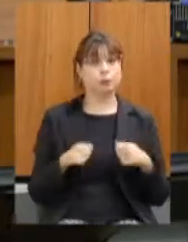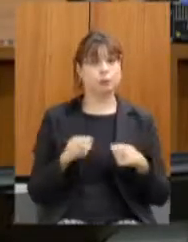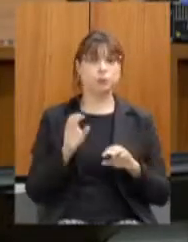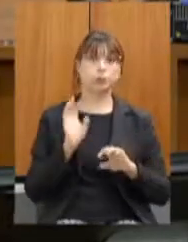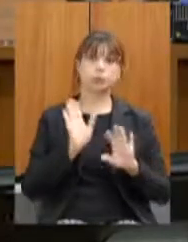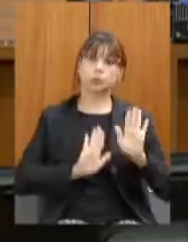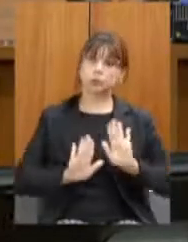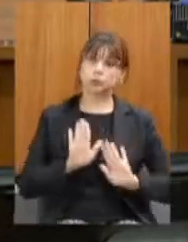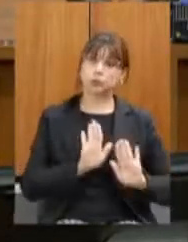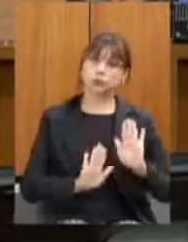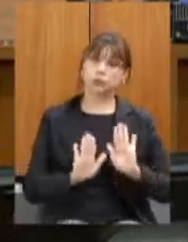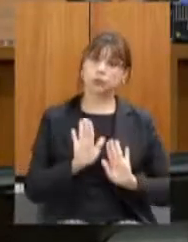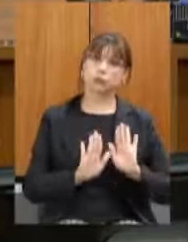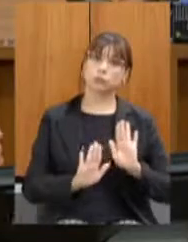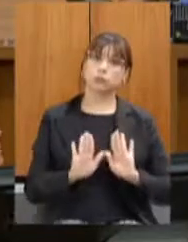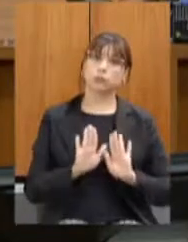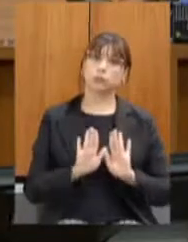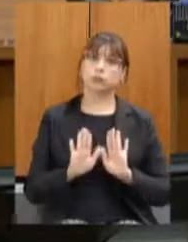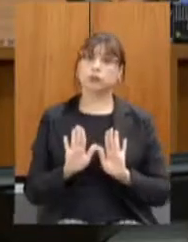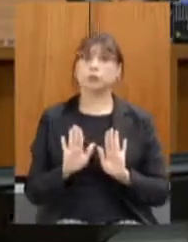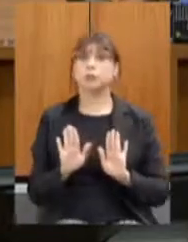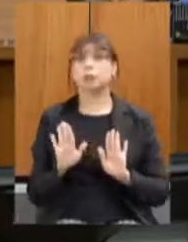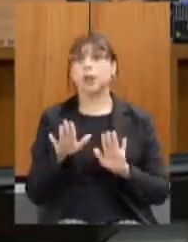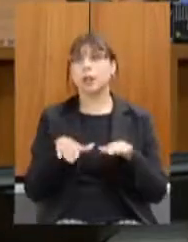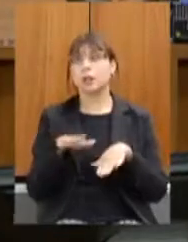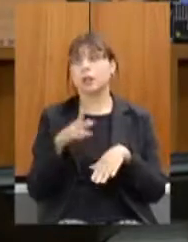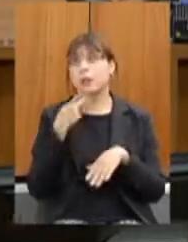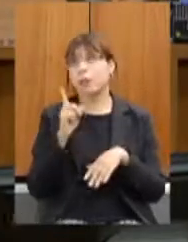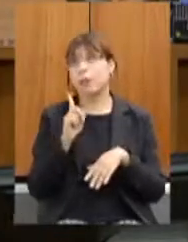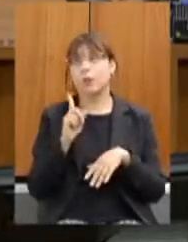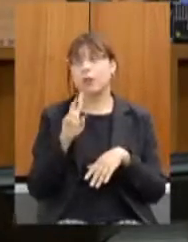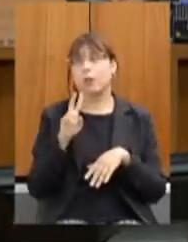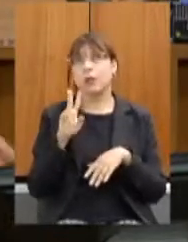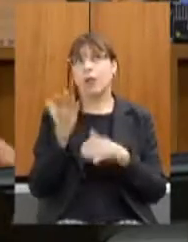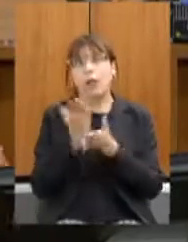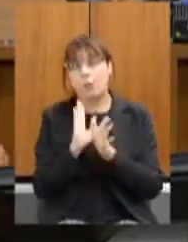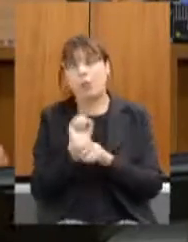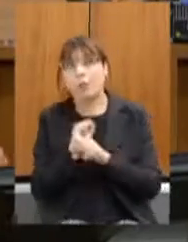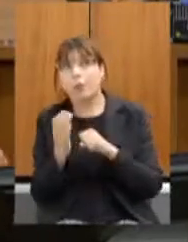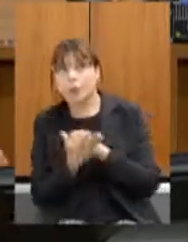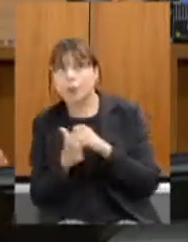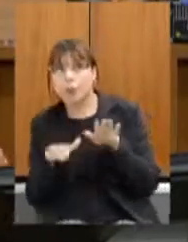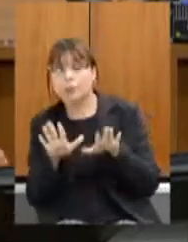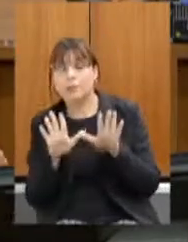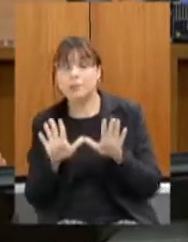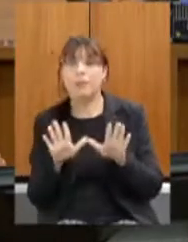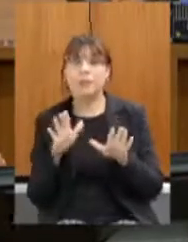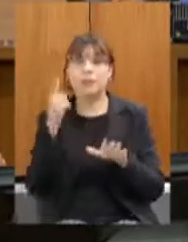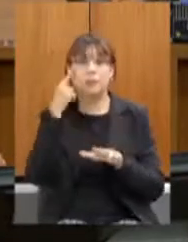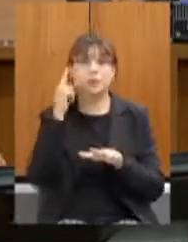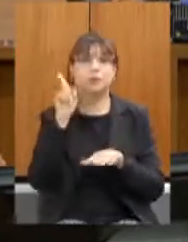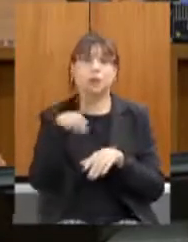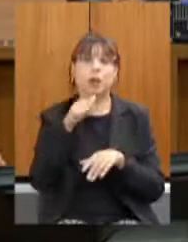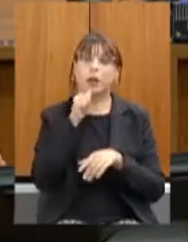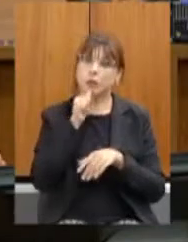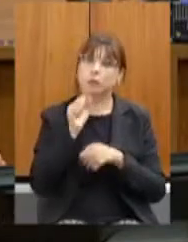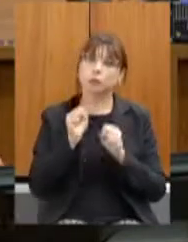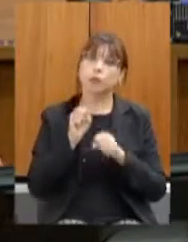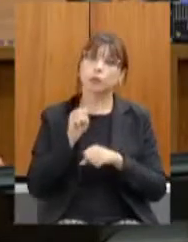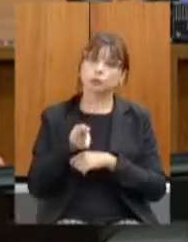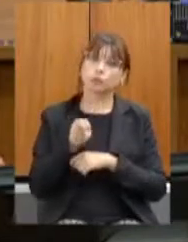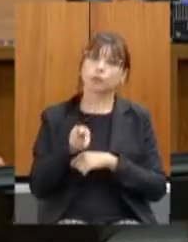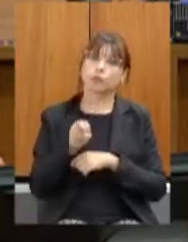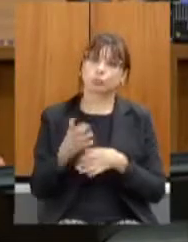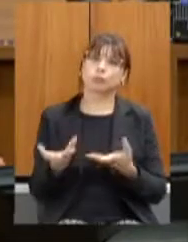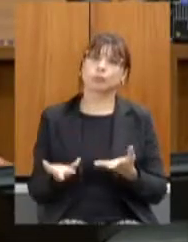É ainda que Não falemos mais de pandemias mas falemos falamos sobre ainda contágio e